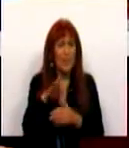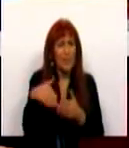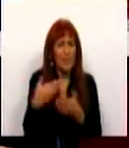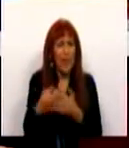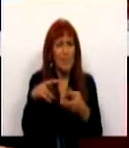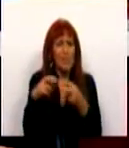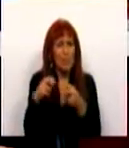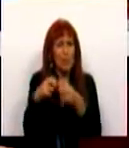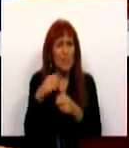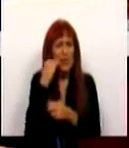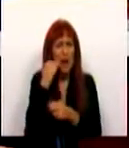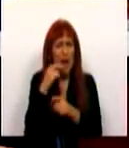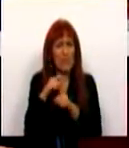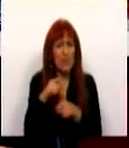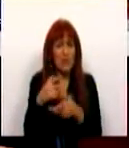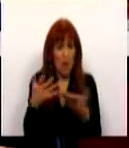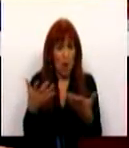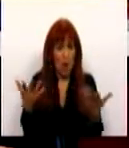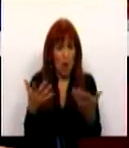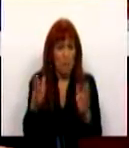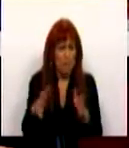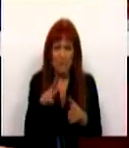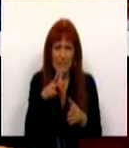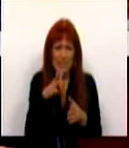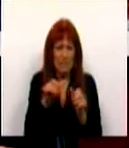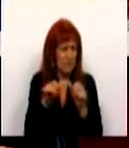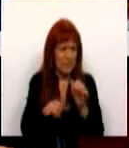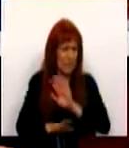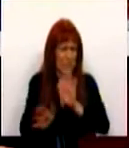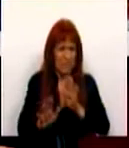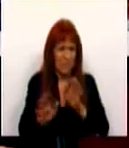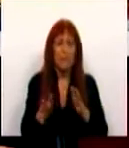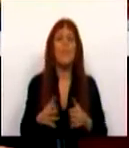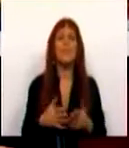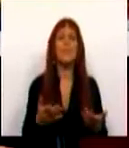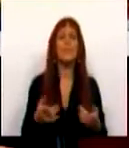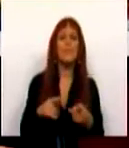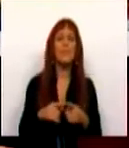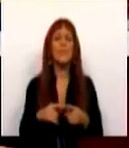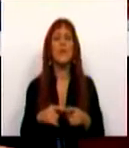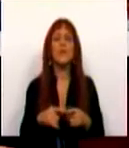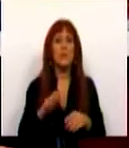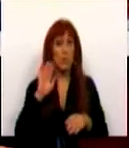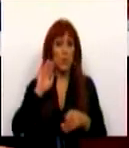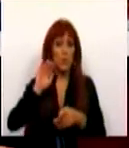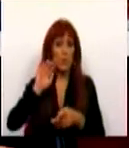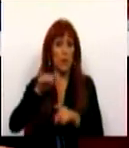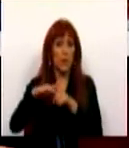originar problemas graves, que me escuso agora de resolver, de enunciar, e que com